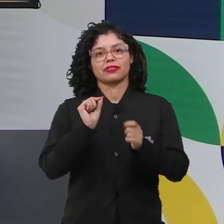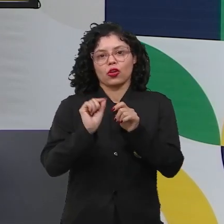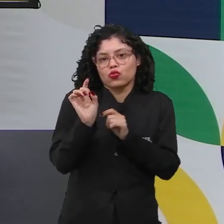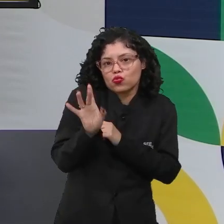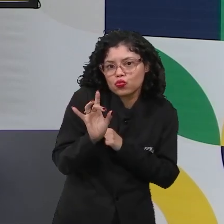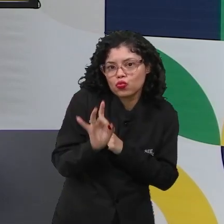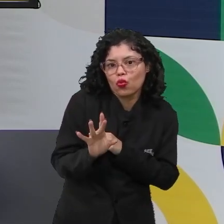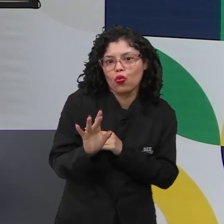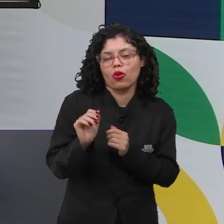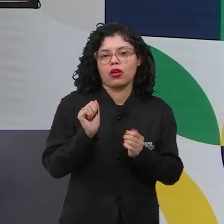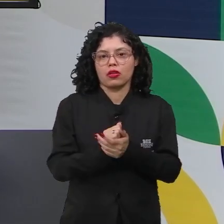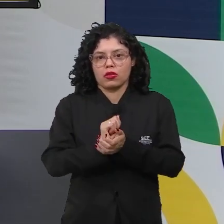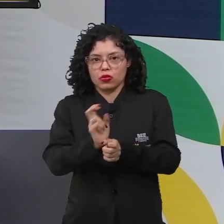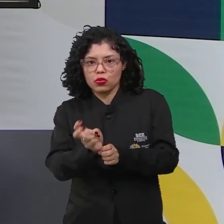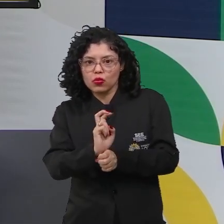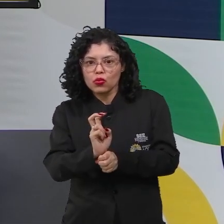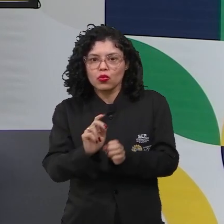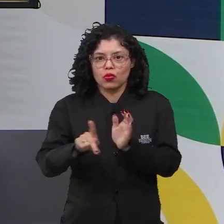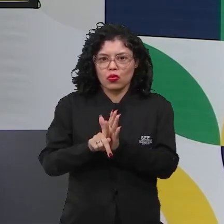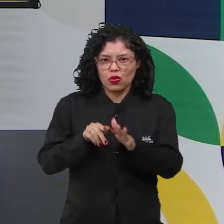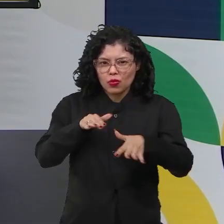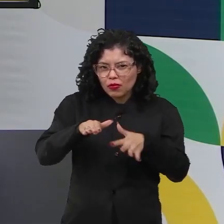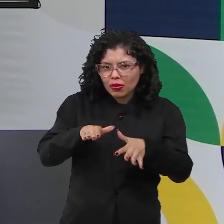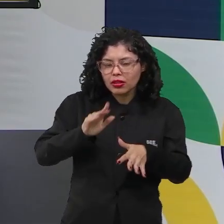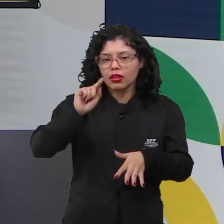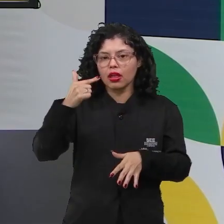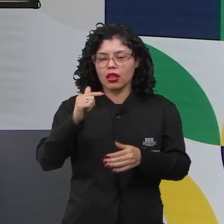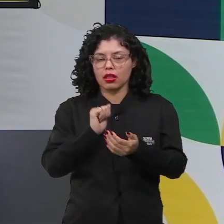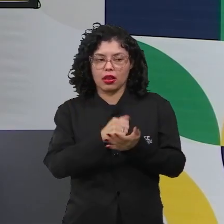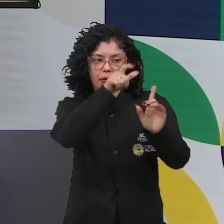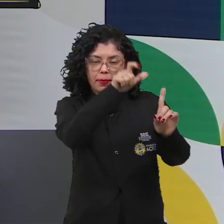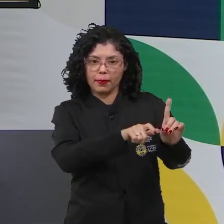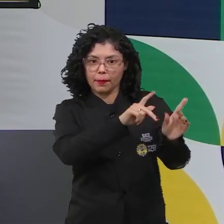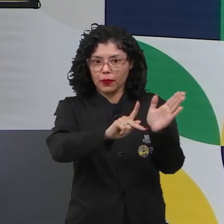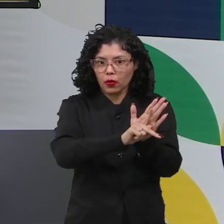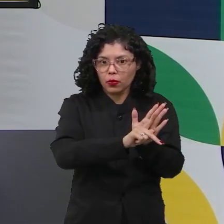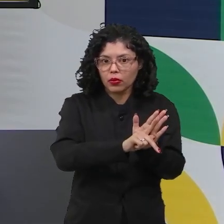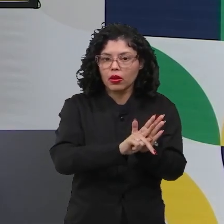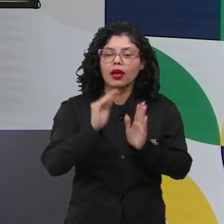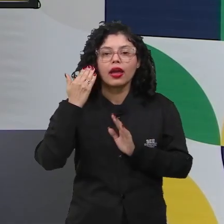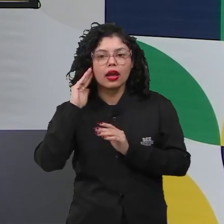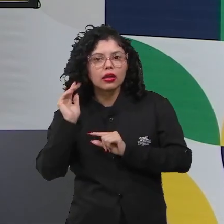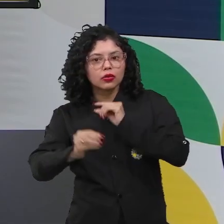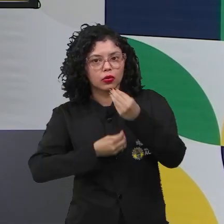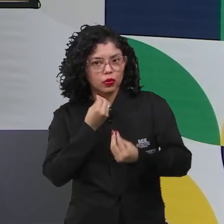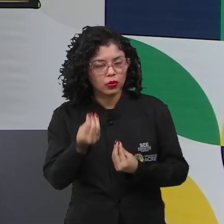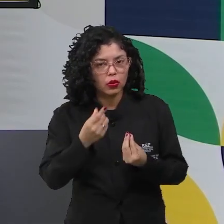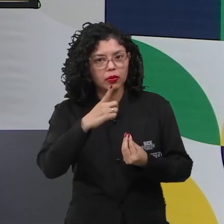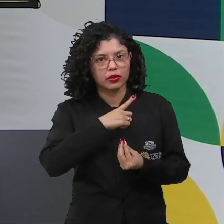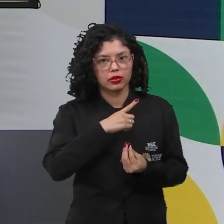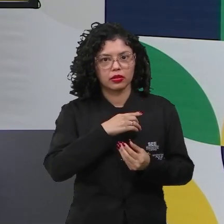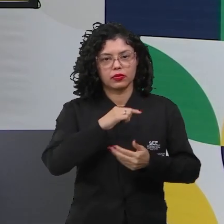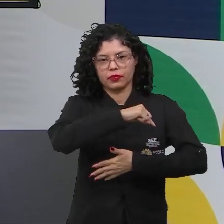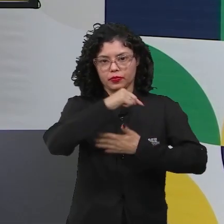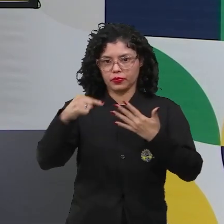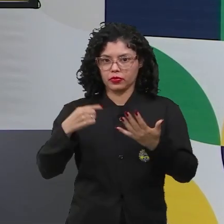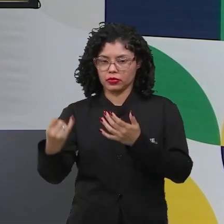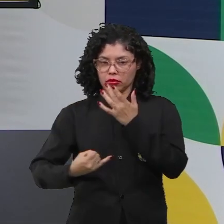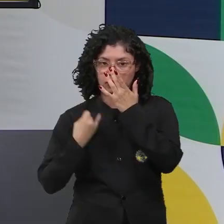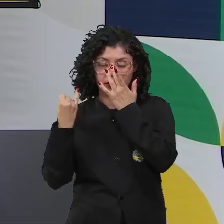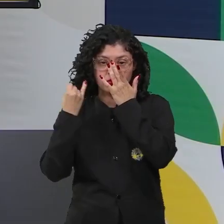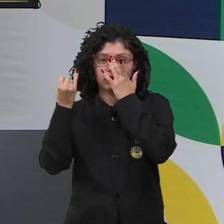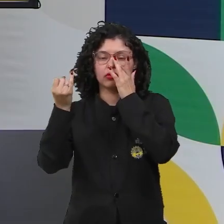apenas da mecânica, da execução daquela modalidade. É entender que, como tem esse elemento